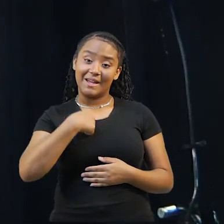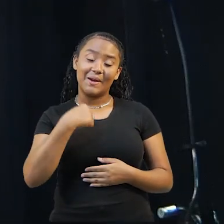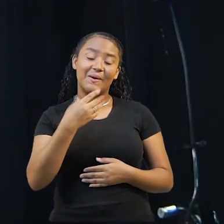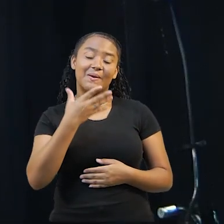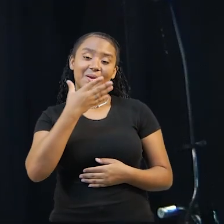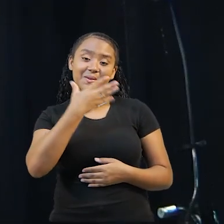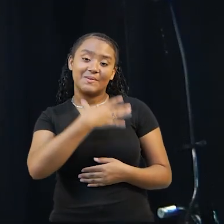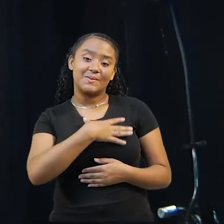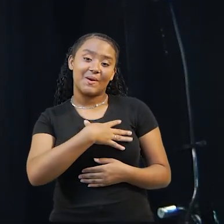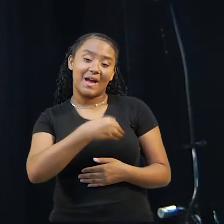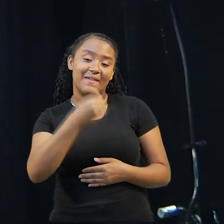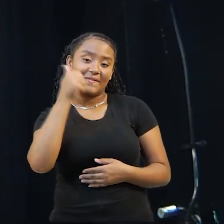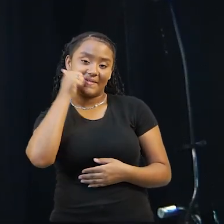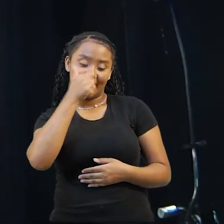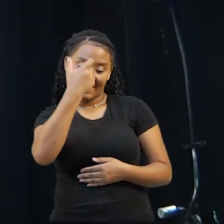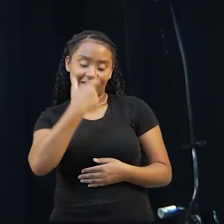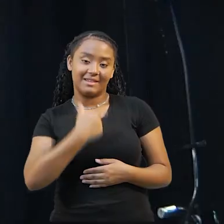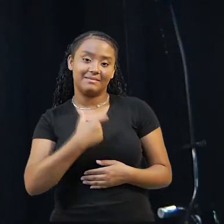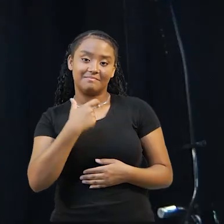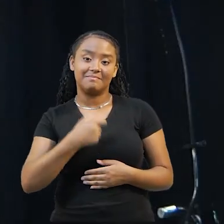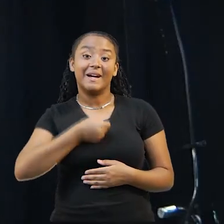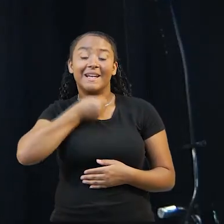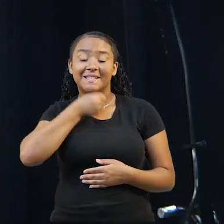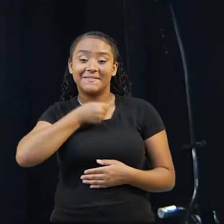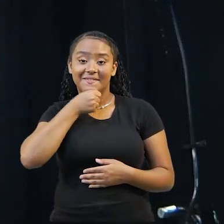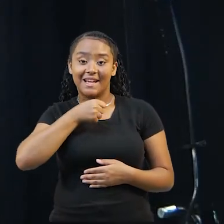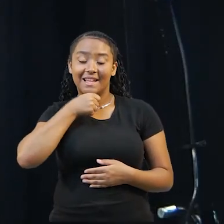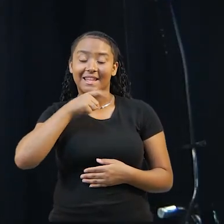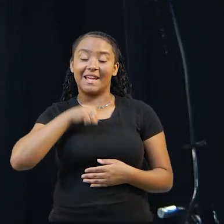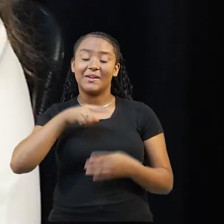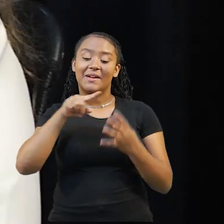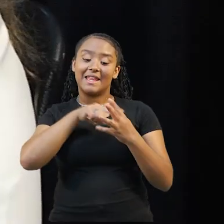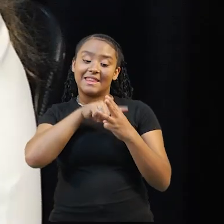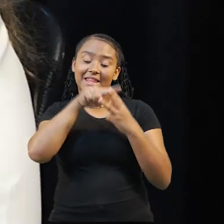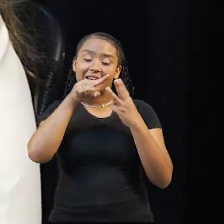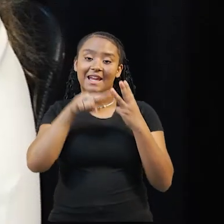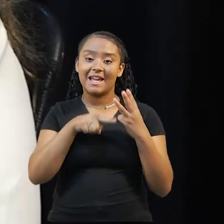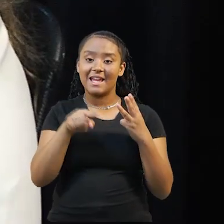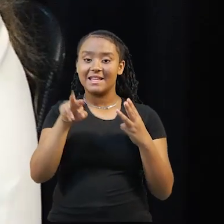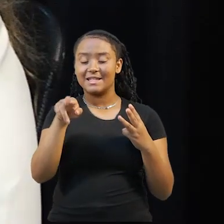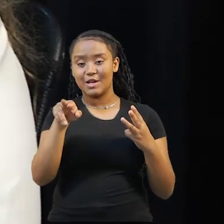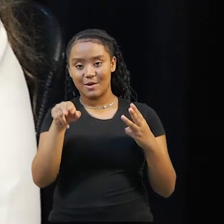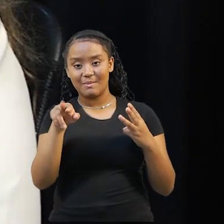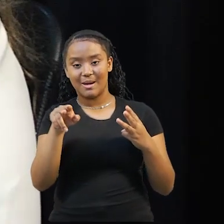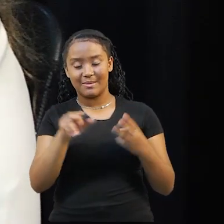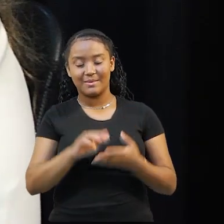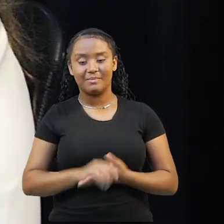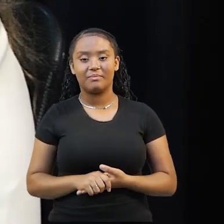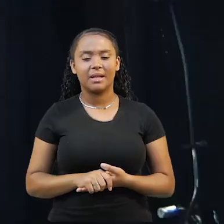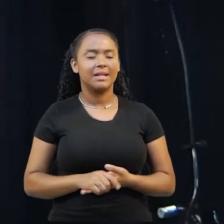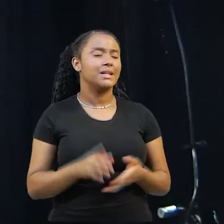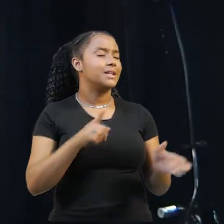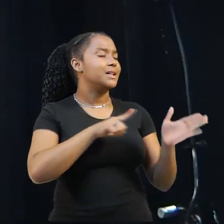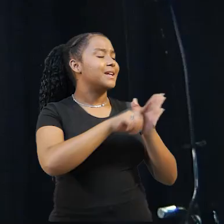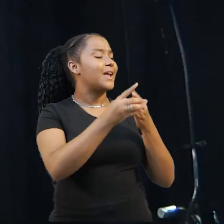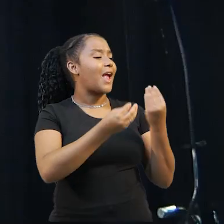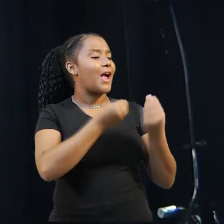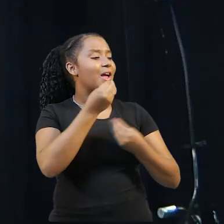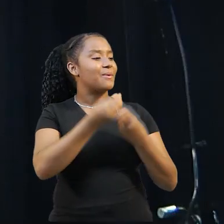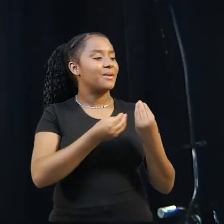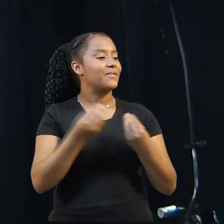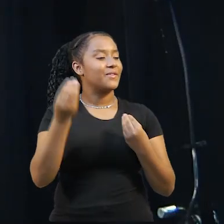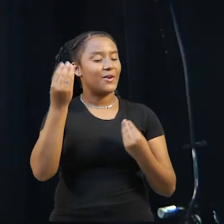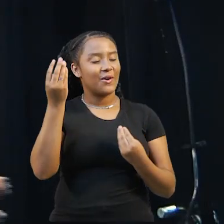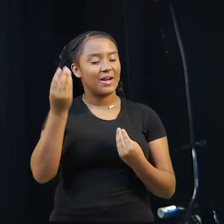de 4 filhos, né? Tenho 3 irmãos. E como foi a sua infância? Então, a minha infância, ela